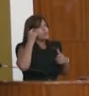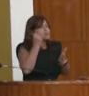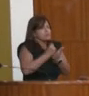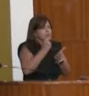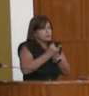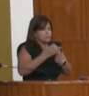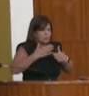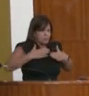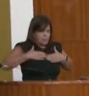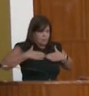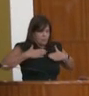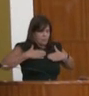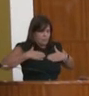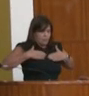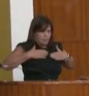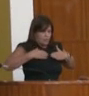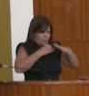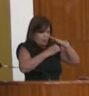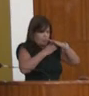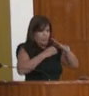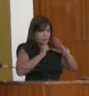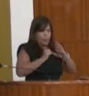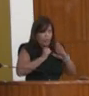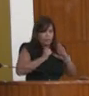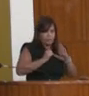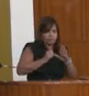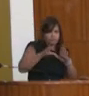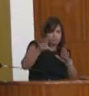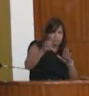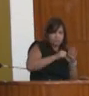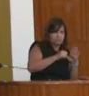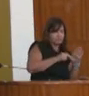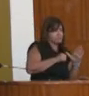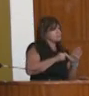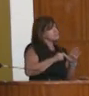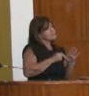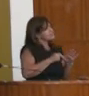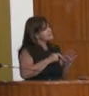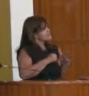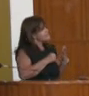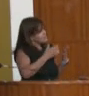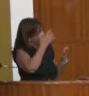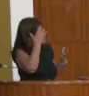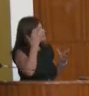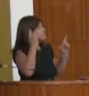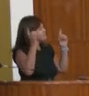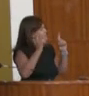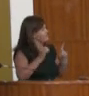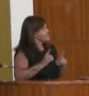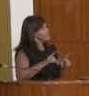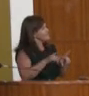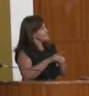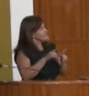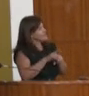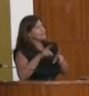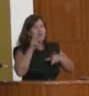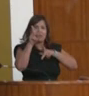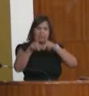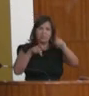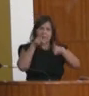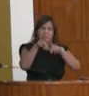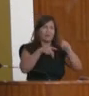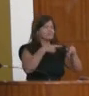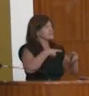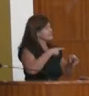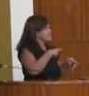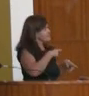meu estabelecimento está preparado para receber essa pessoa. E a própria população também está consciente do quê? Se